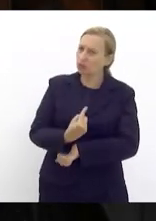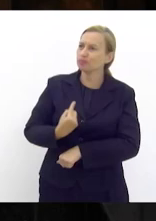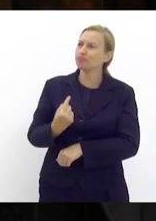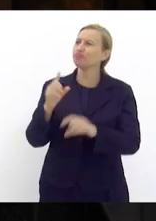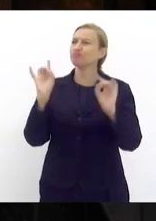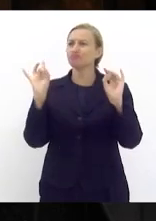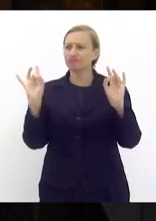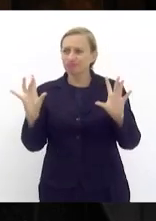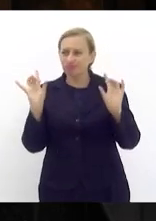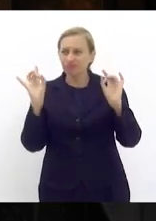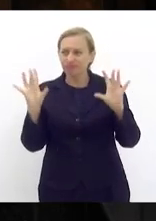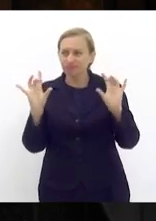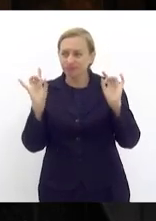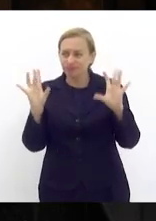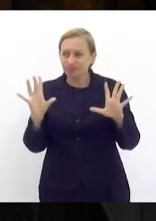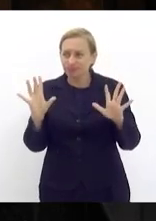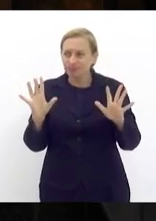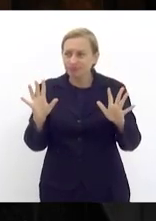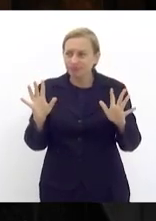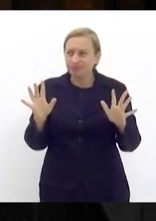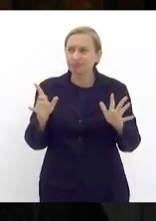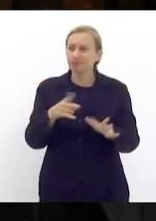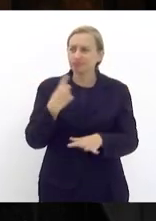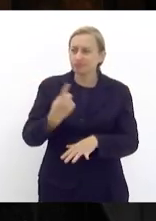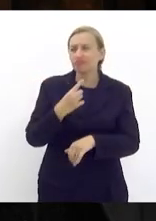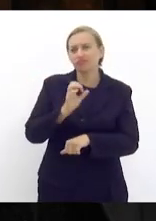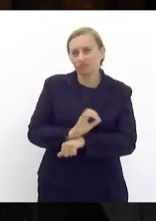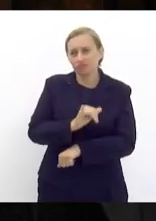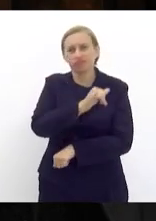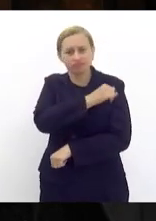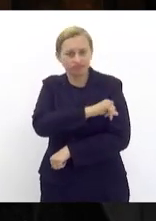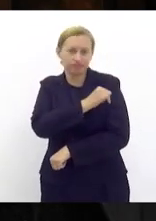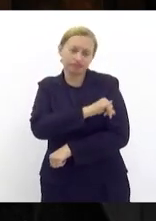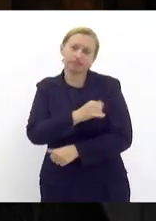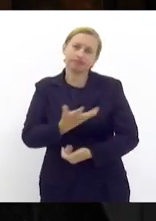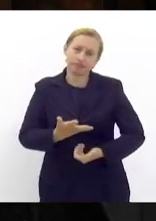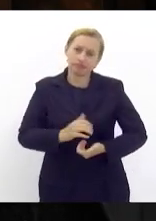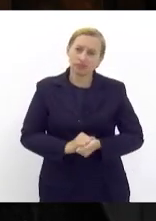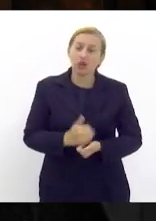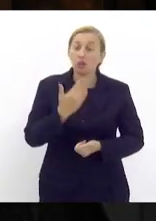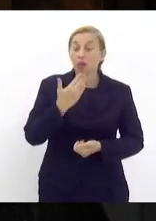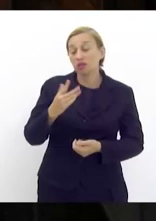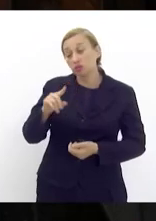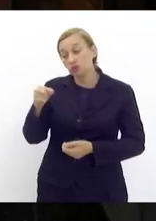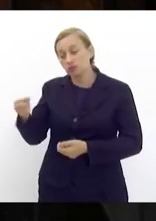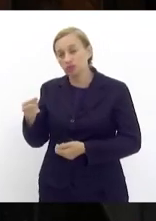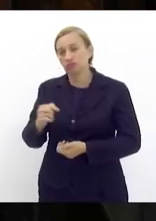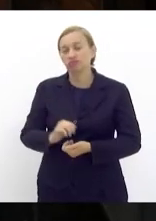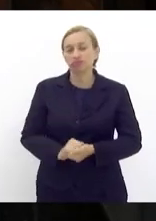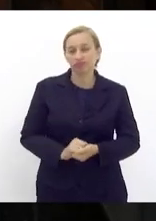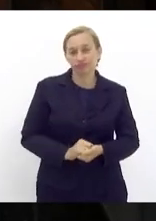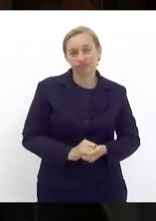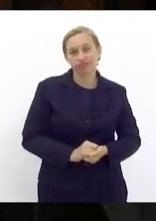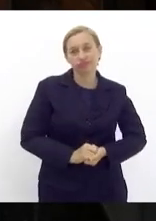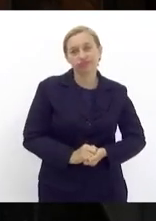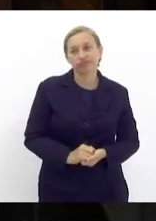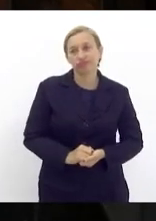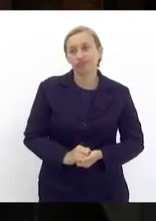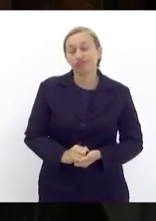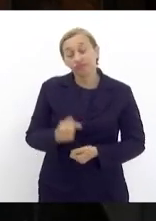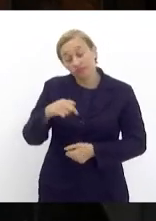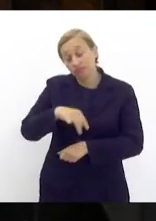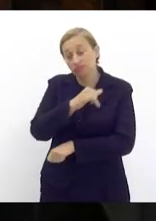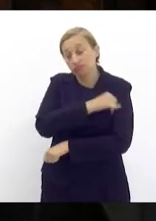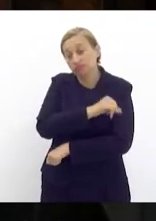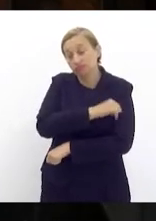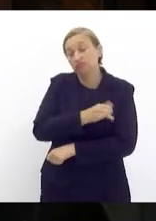especial o nosso estado do Rio de Janeiro. Porque, de outro lado, aqui no estado do Rio